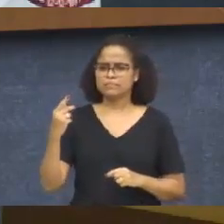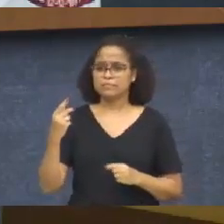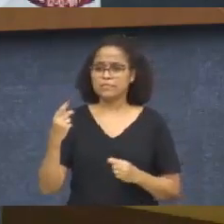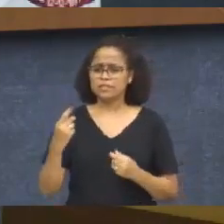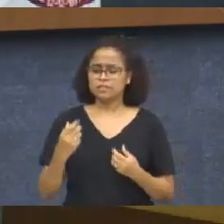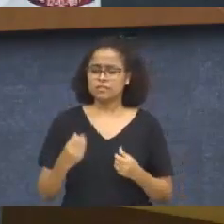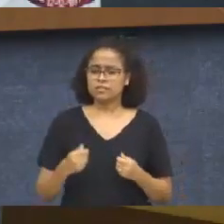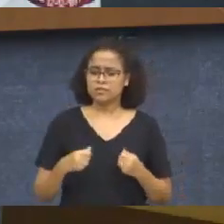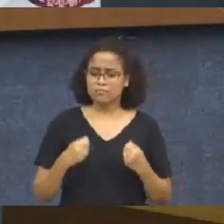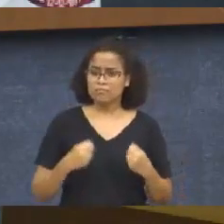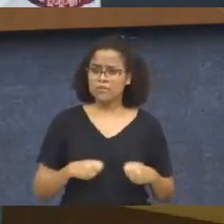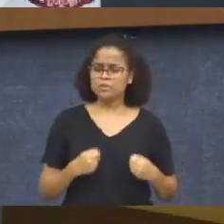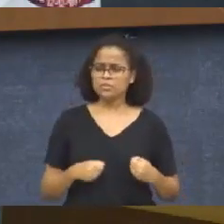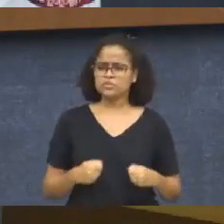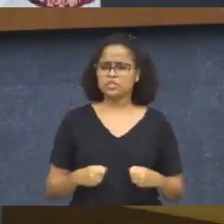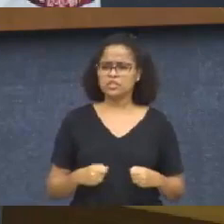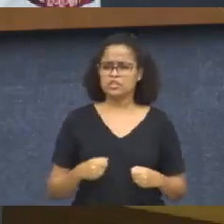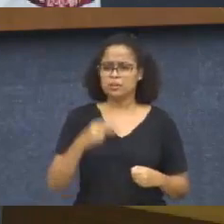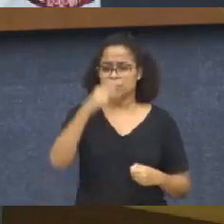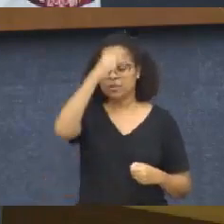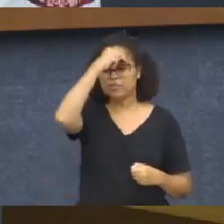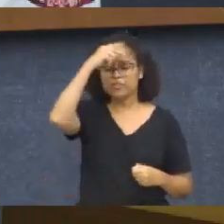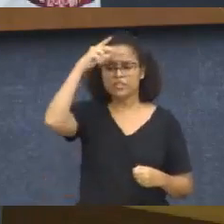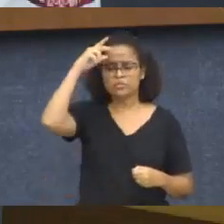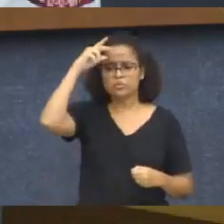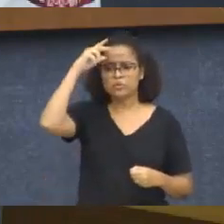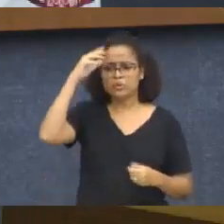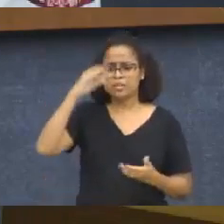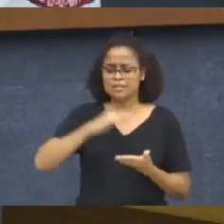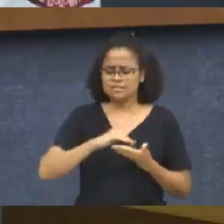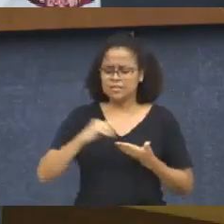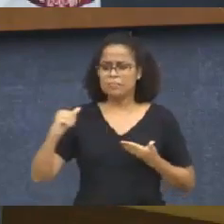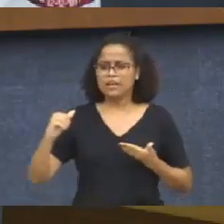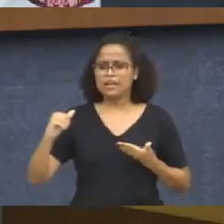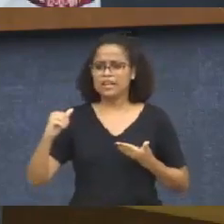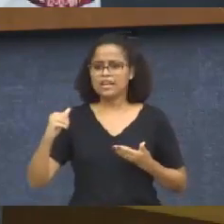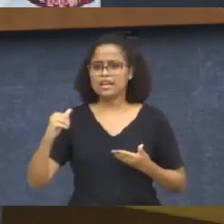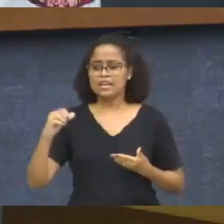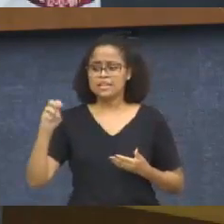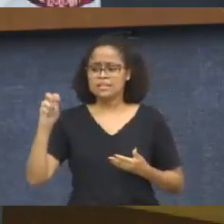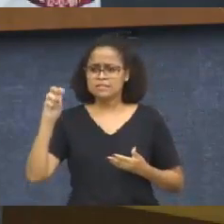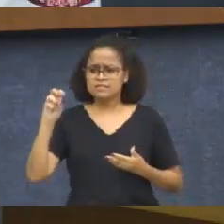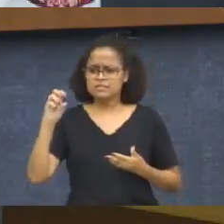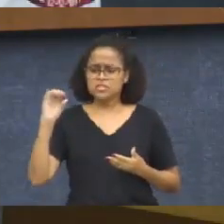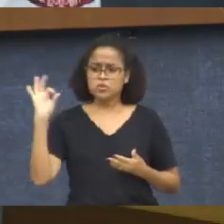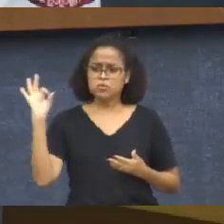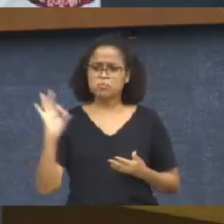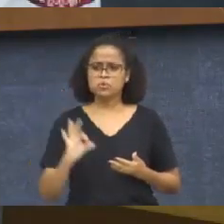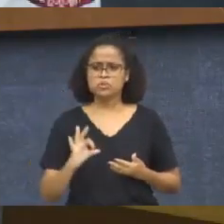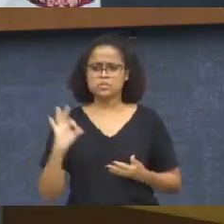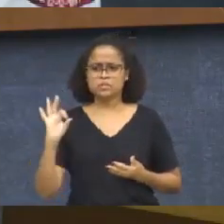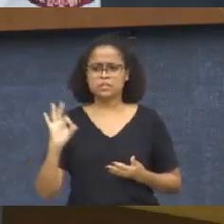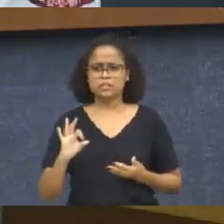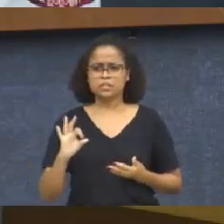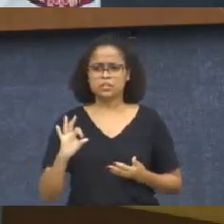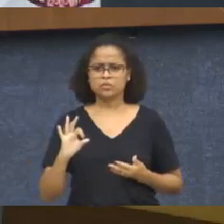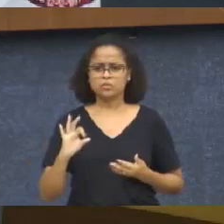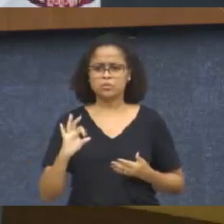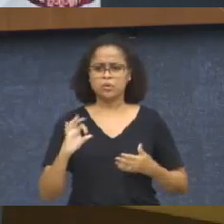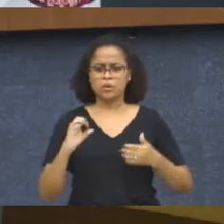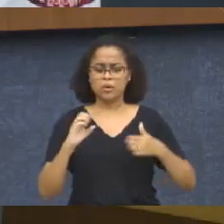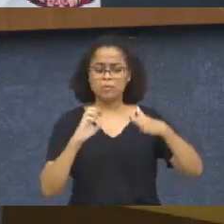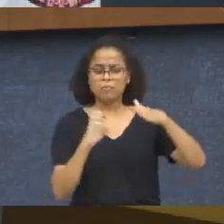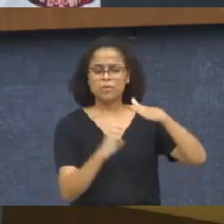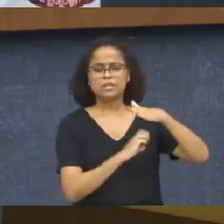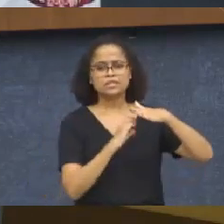orçamento do município 5% do orçamento do município para as empresas de ônibus. Isso me preocupa